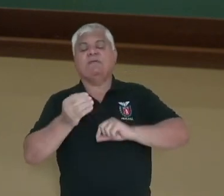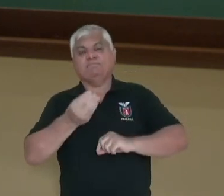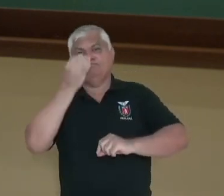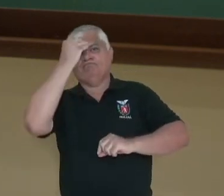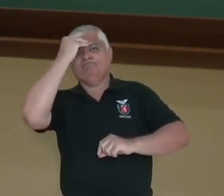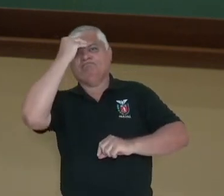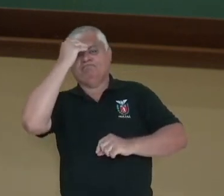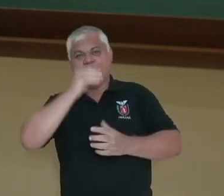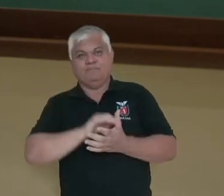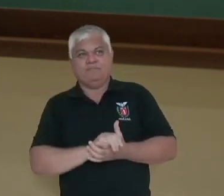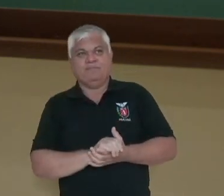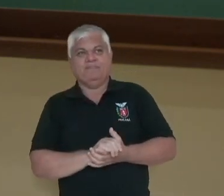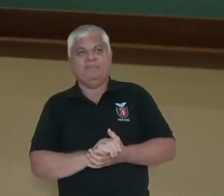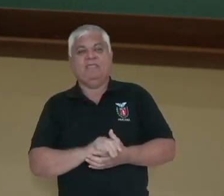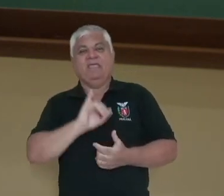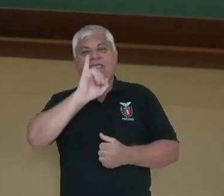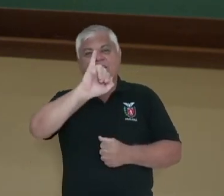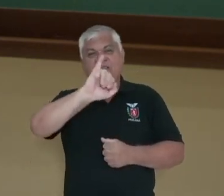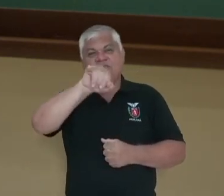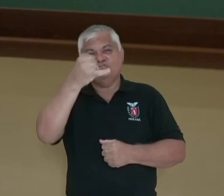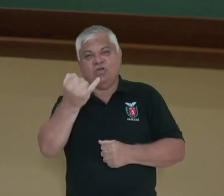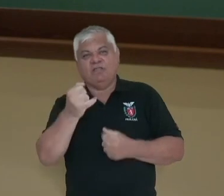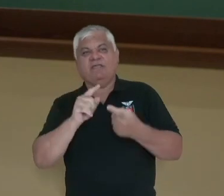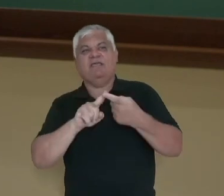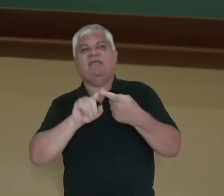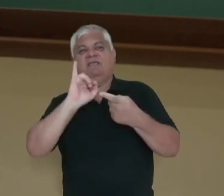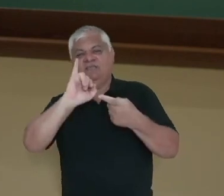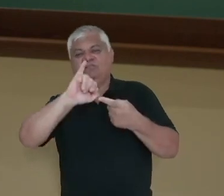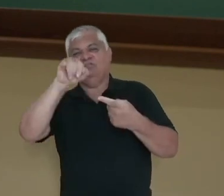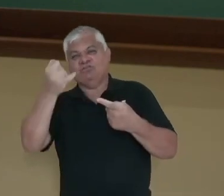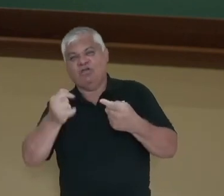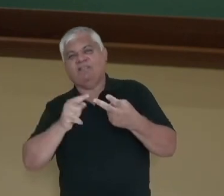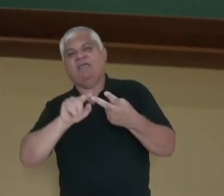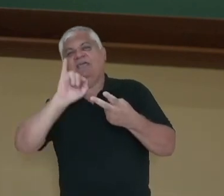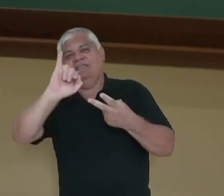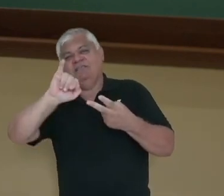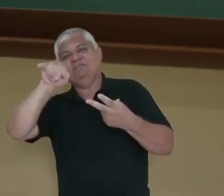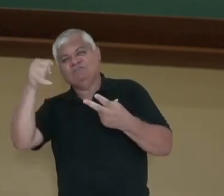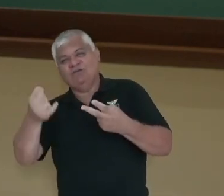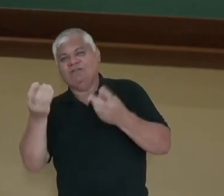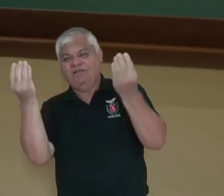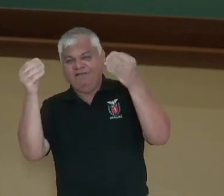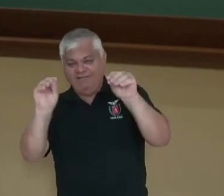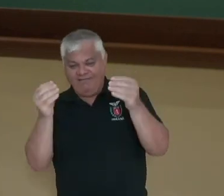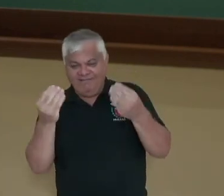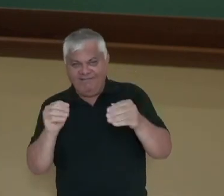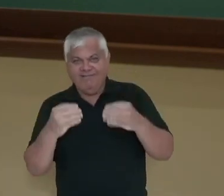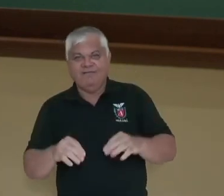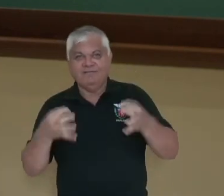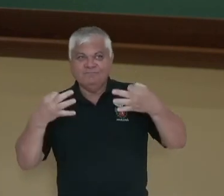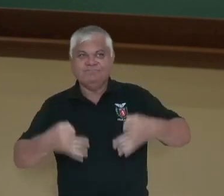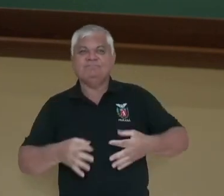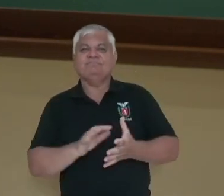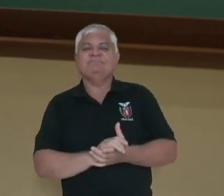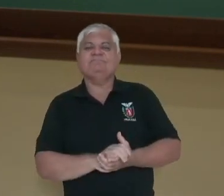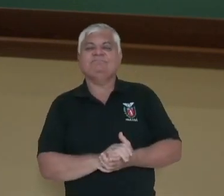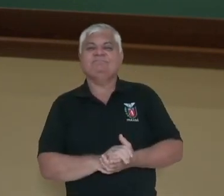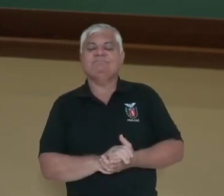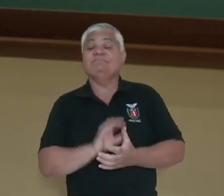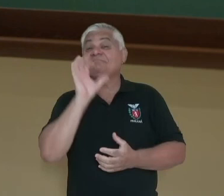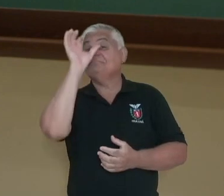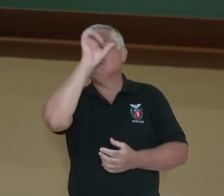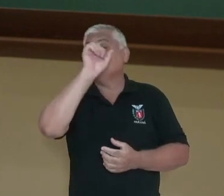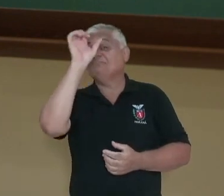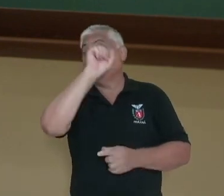pessoal? IJ, IJ. E aí eu vou substituindo, correto? O que vimos